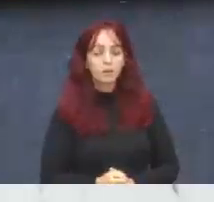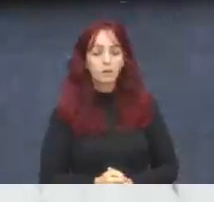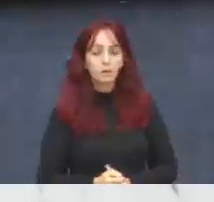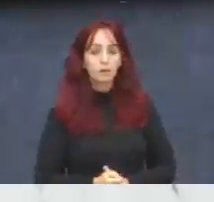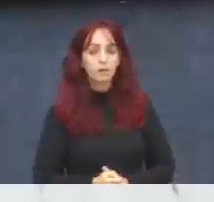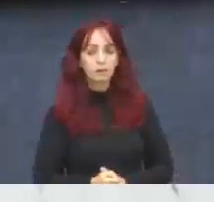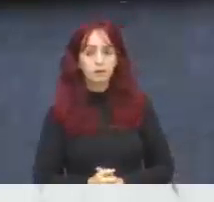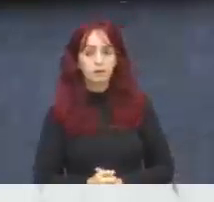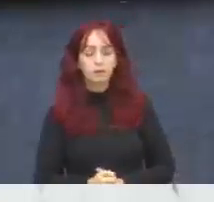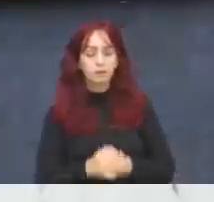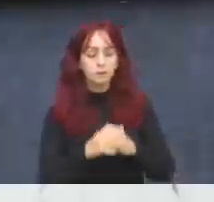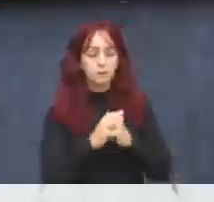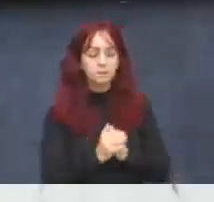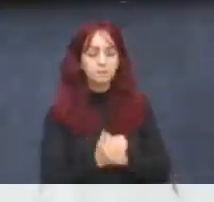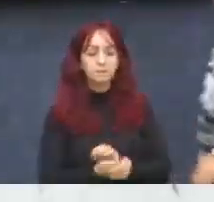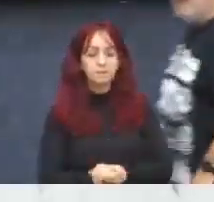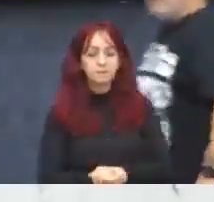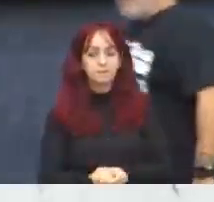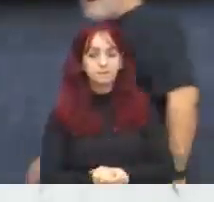Amém.